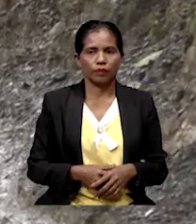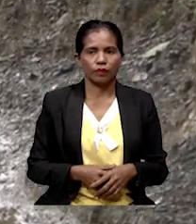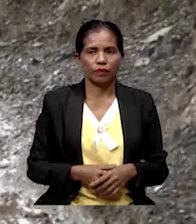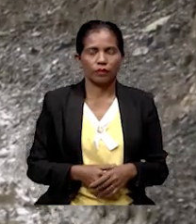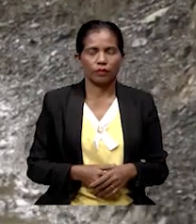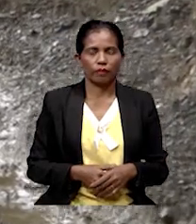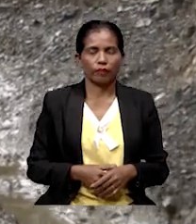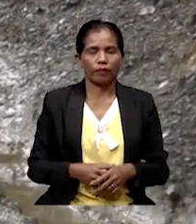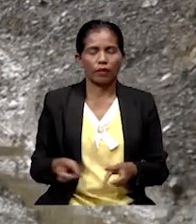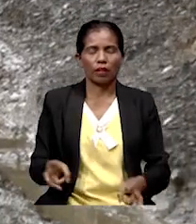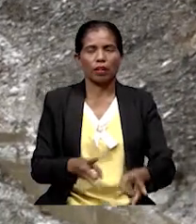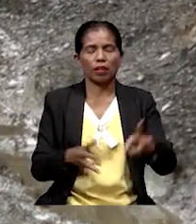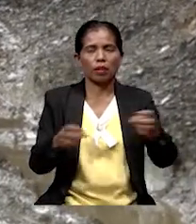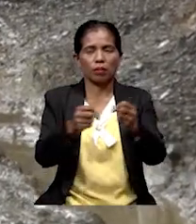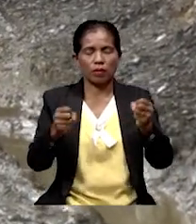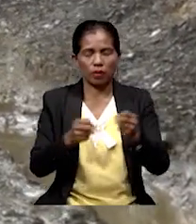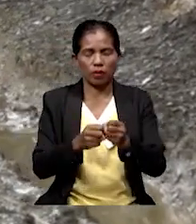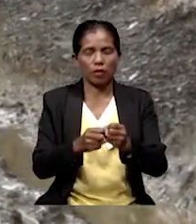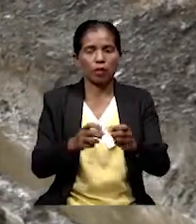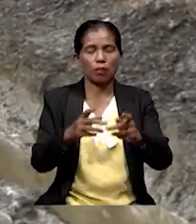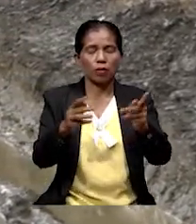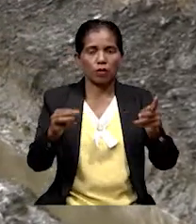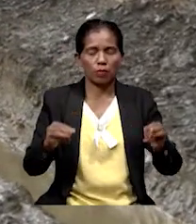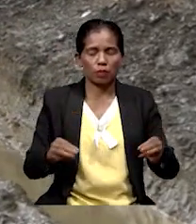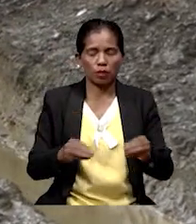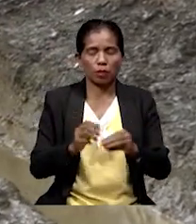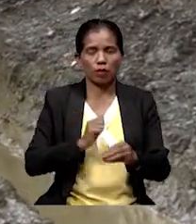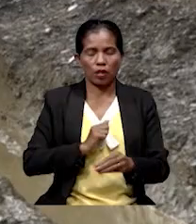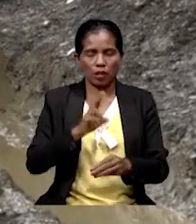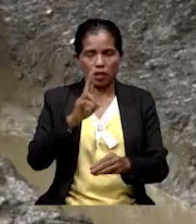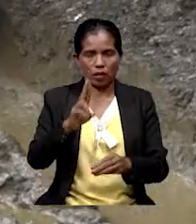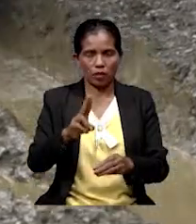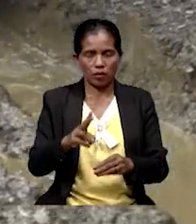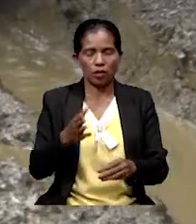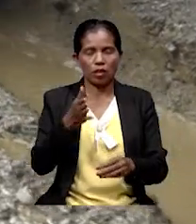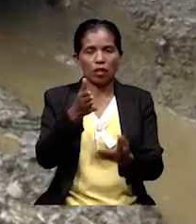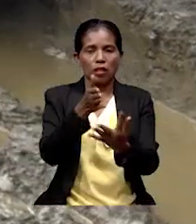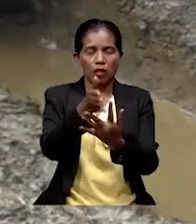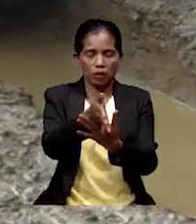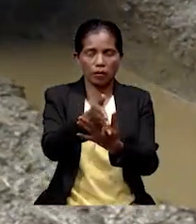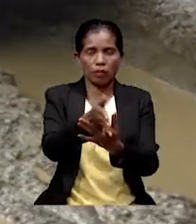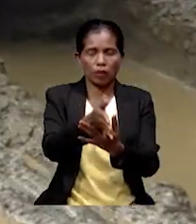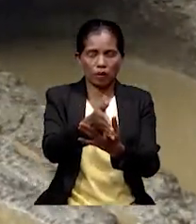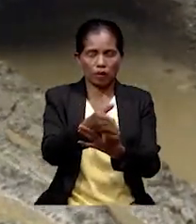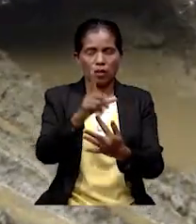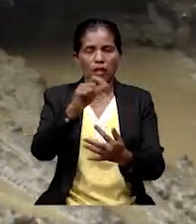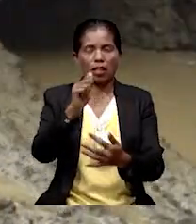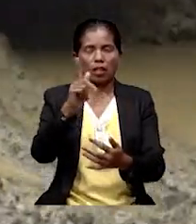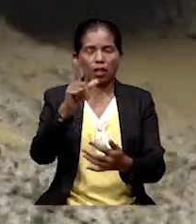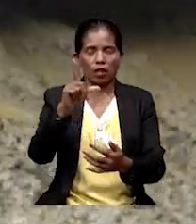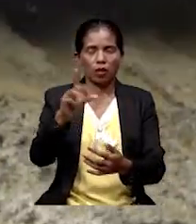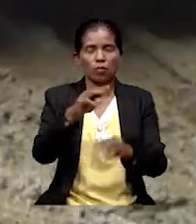Condição estrada Basuco Assumau, posto administrativo Remissiu, município Ileu, no Liga Mos, ba posto administrativo Laclo, município